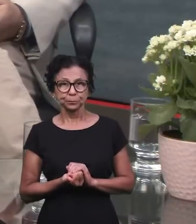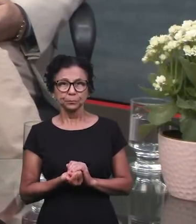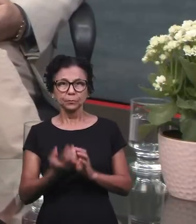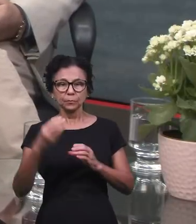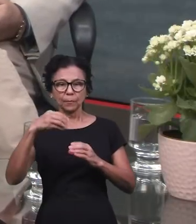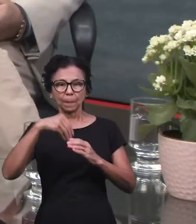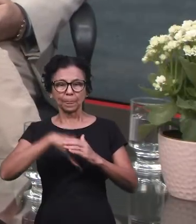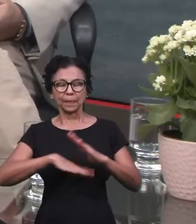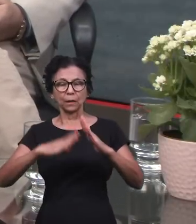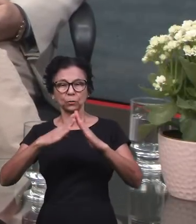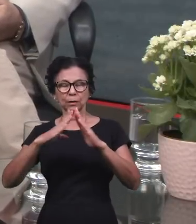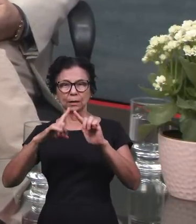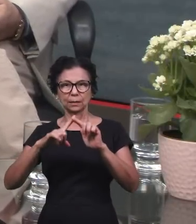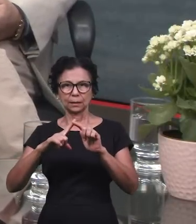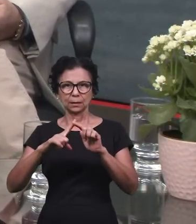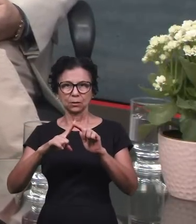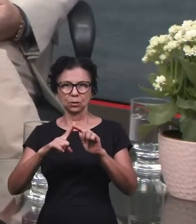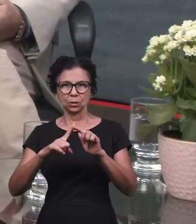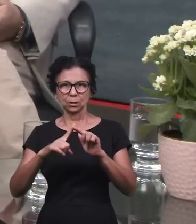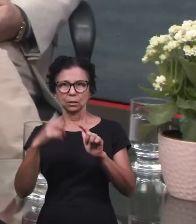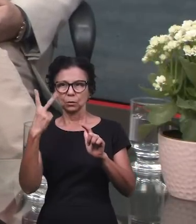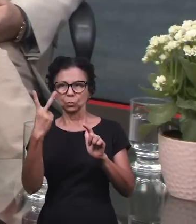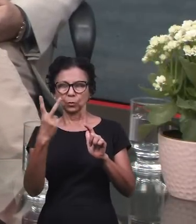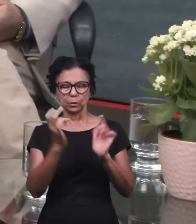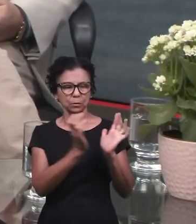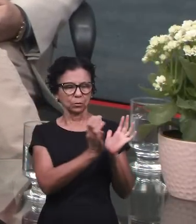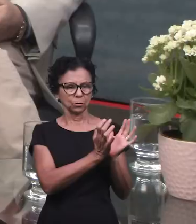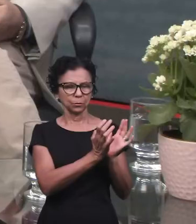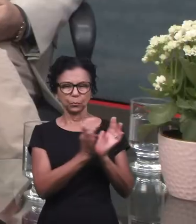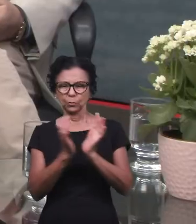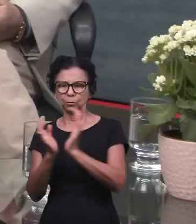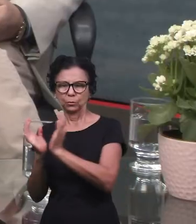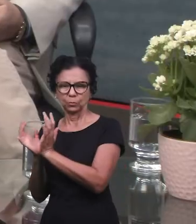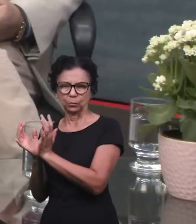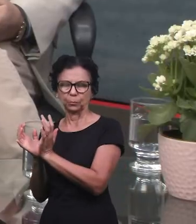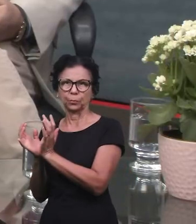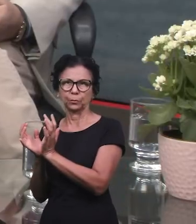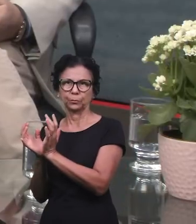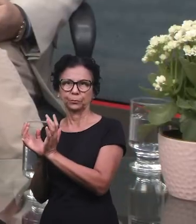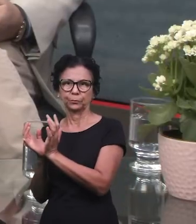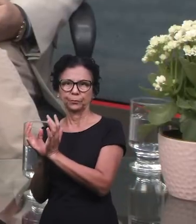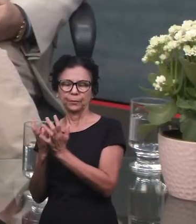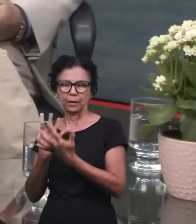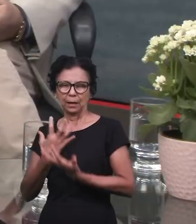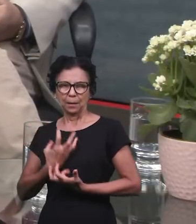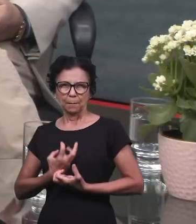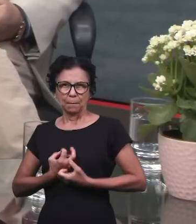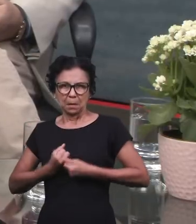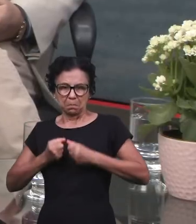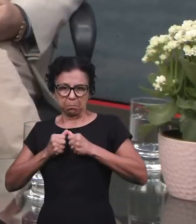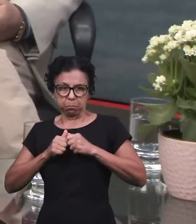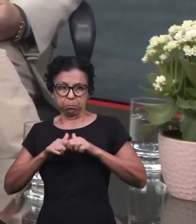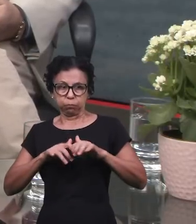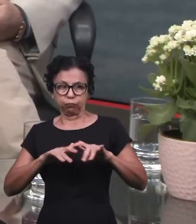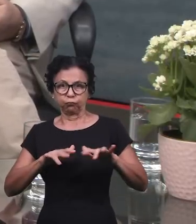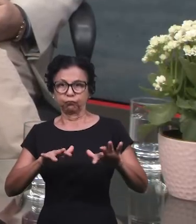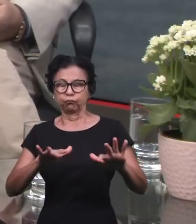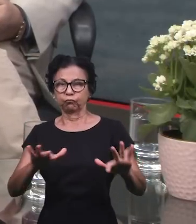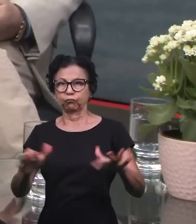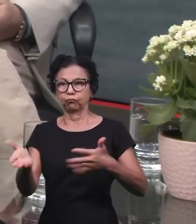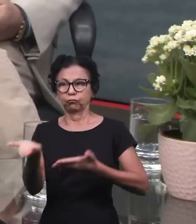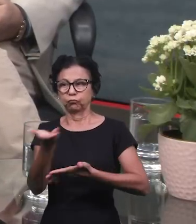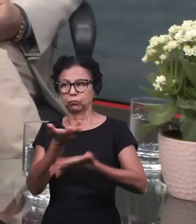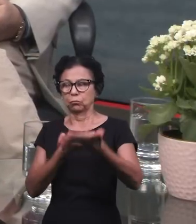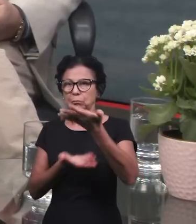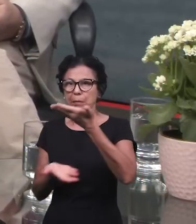que estavam, isso que você falou, né? A mágoa aflorou, né? E a coisa foi compartilhada